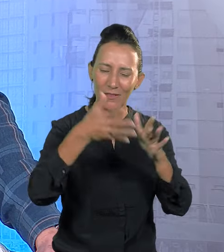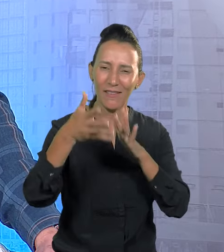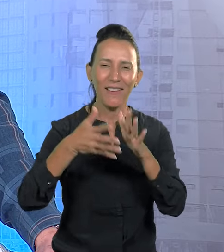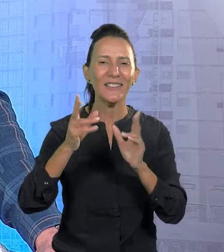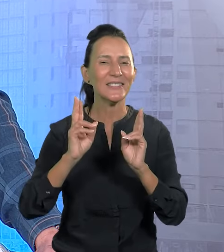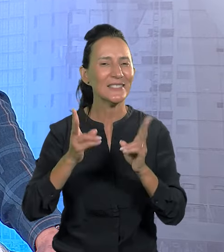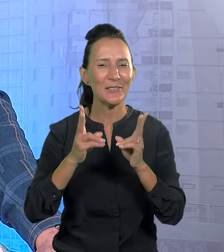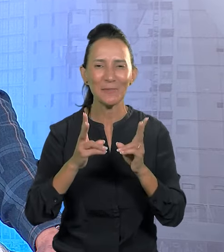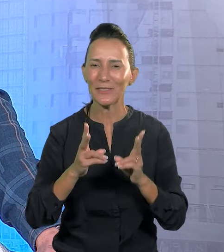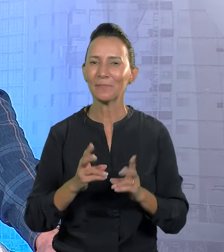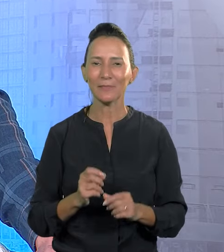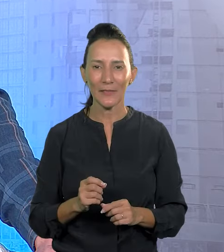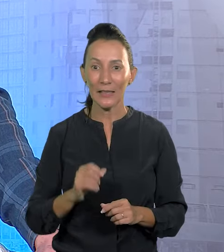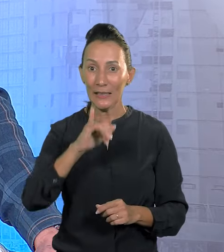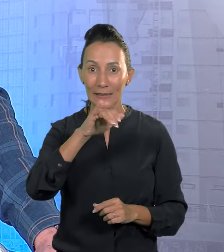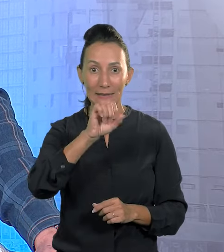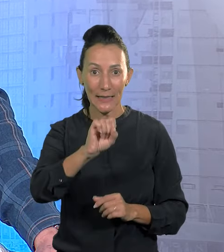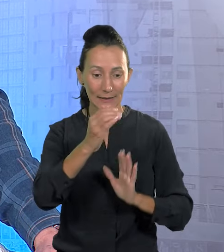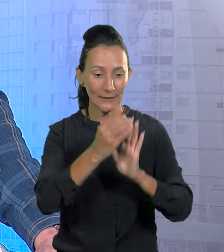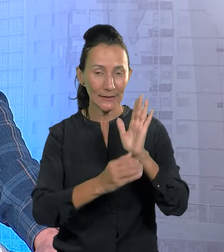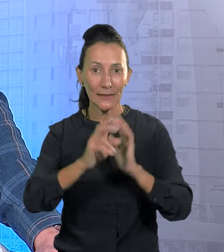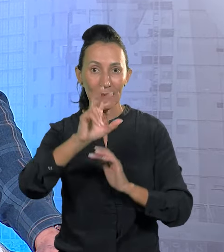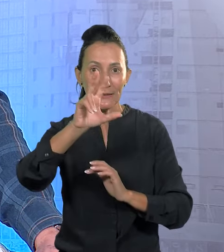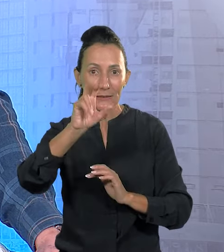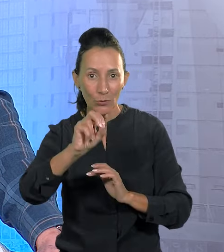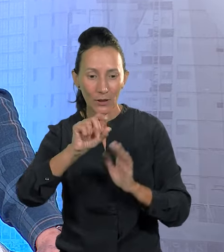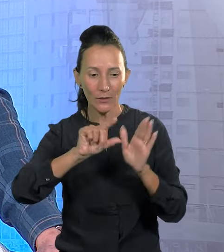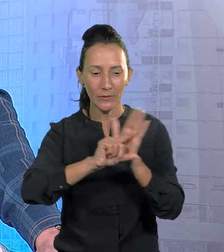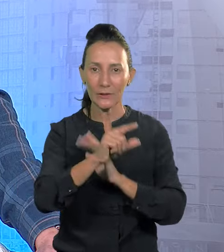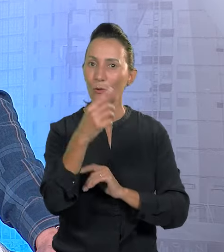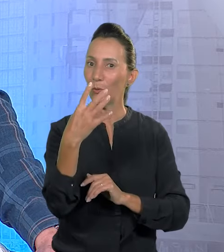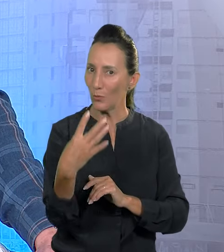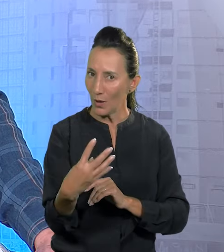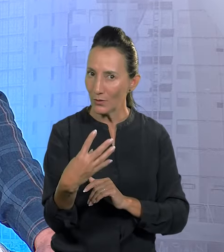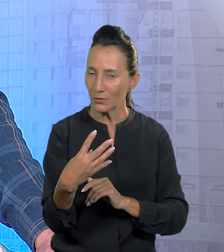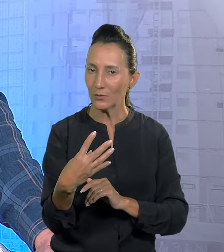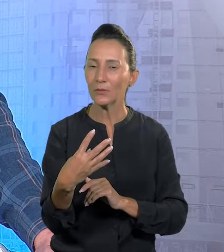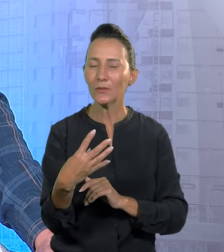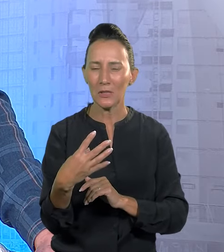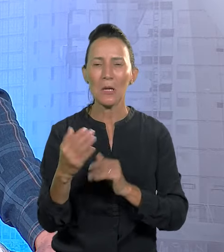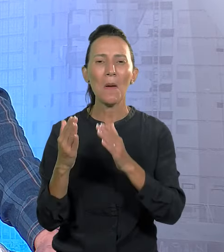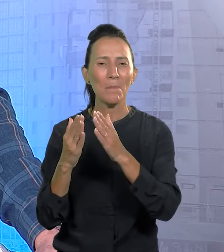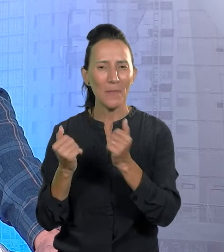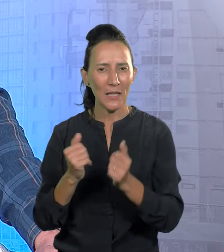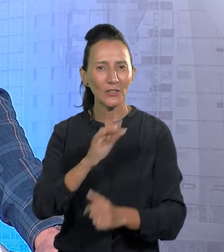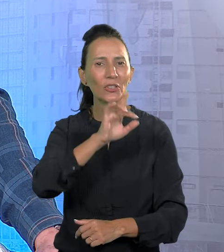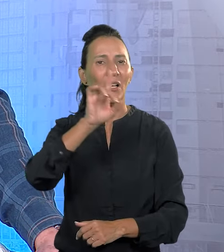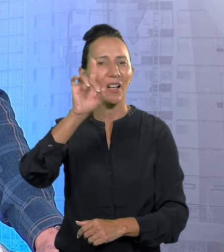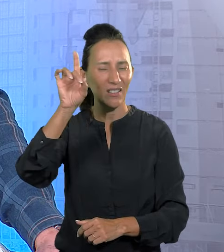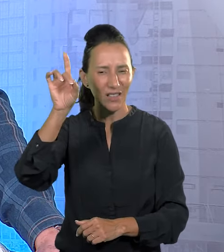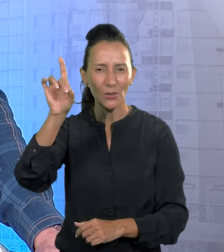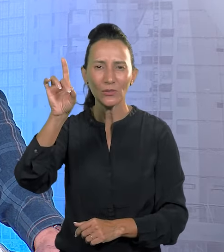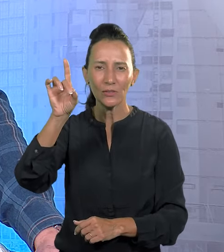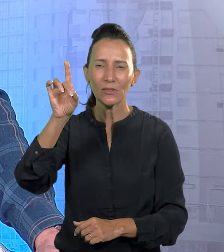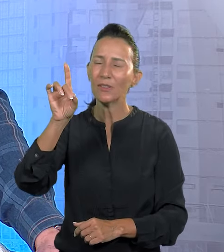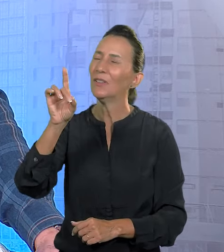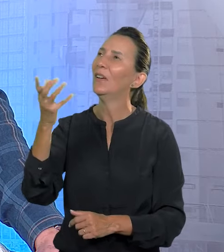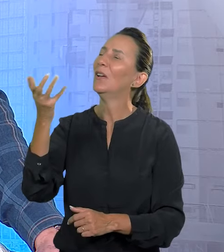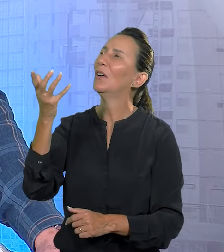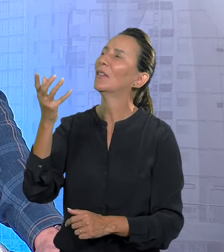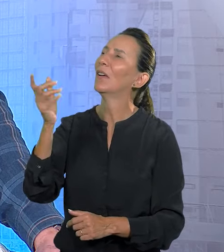constantemente. Isaías também, no capítulo de número 50, versículo 4, ele pede a Deus que lhe dê língua de